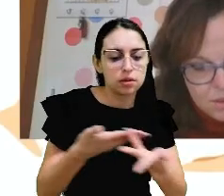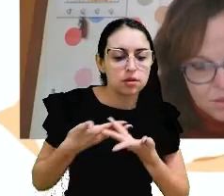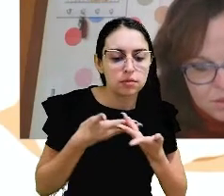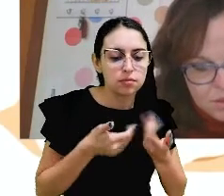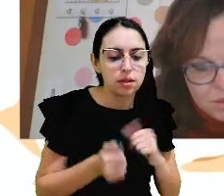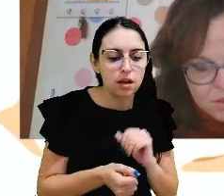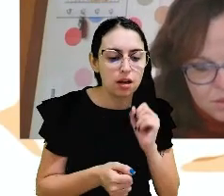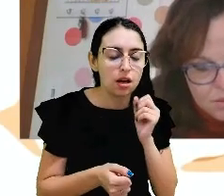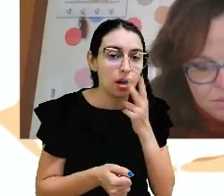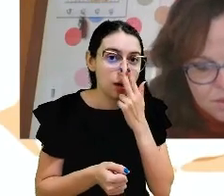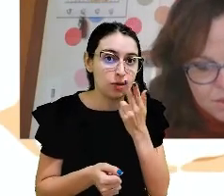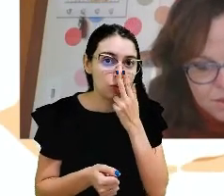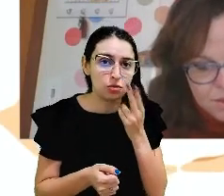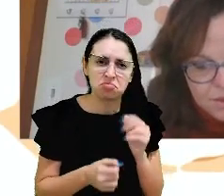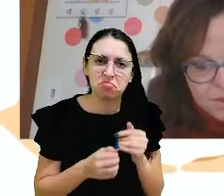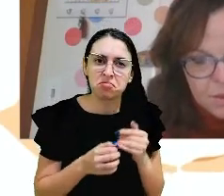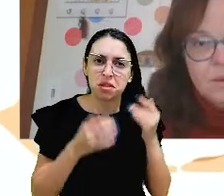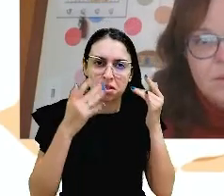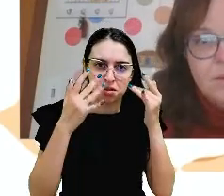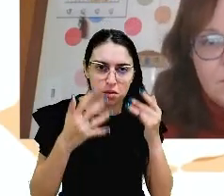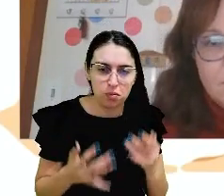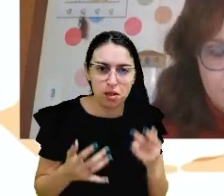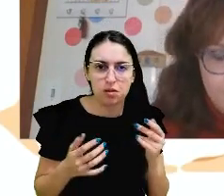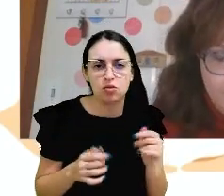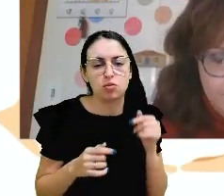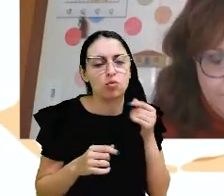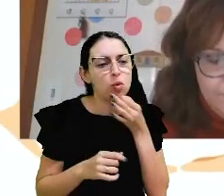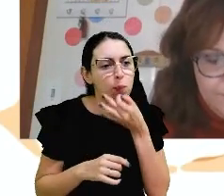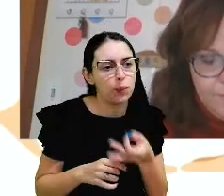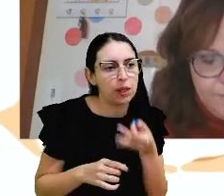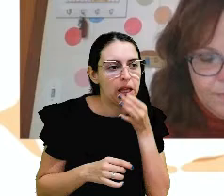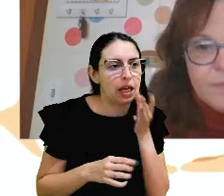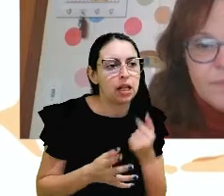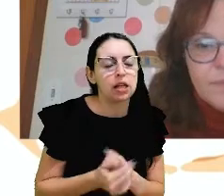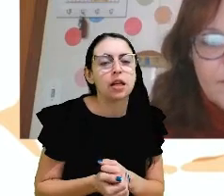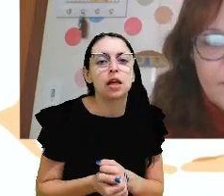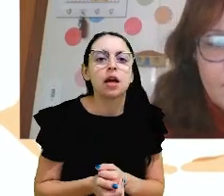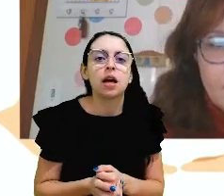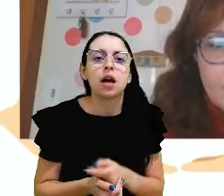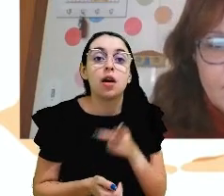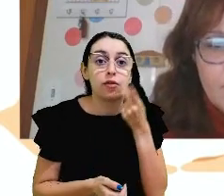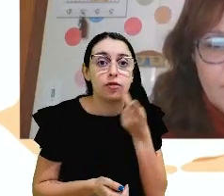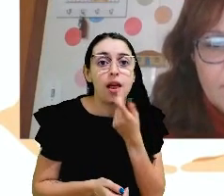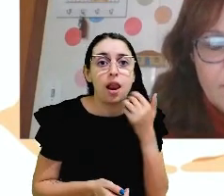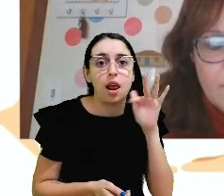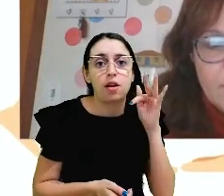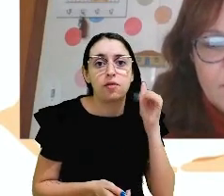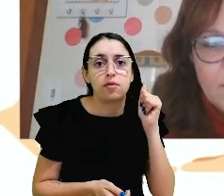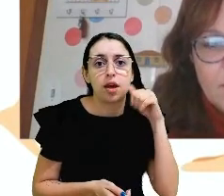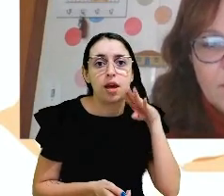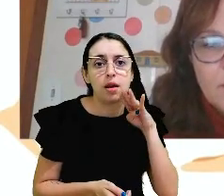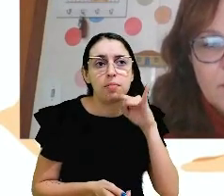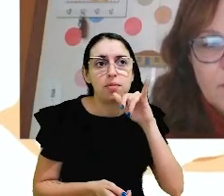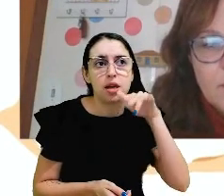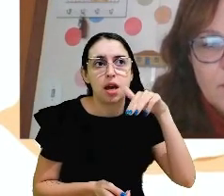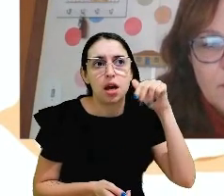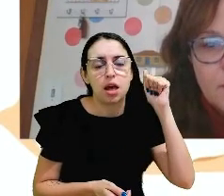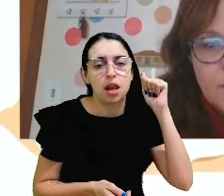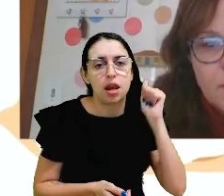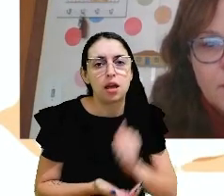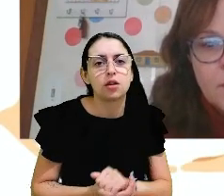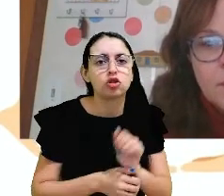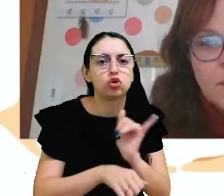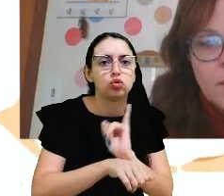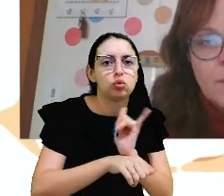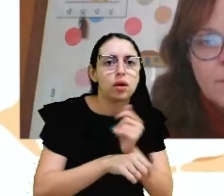acho que eu teria até algumas coisas para comentar com relação à fala de Fabiana e comentários ali do YouTube. Eu não sei